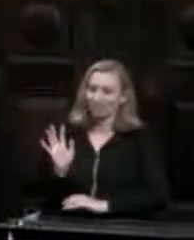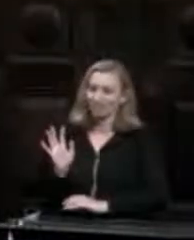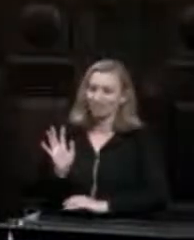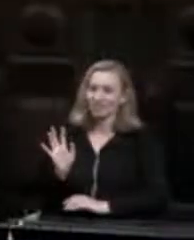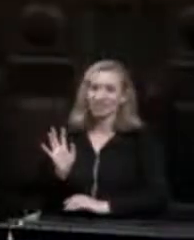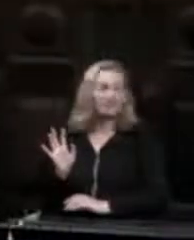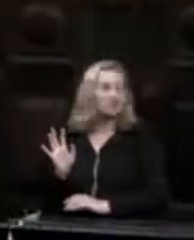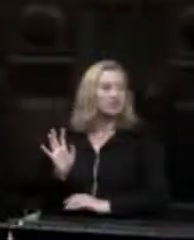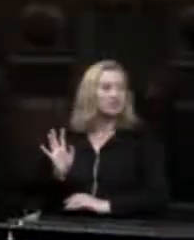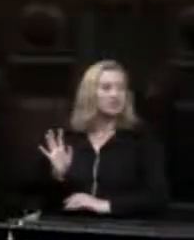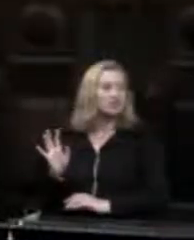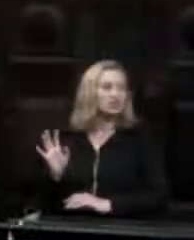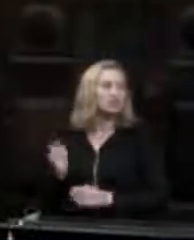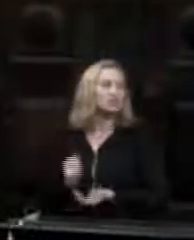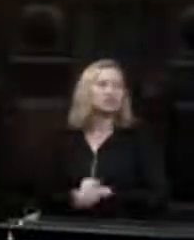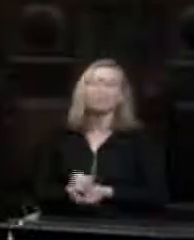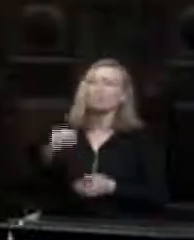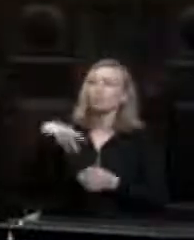e multas